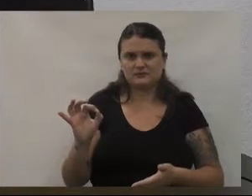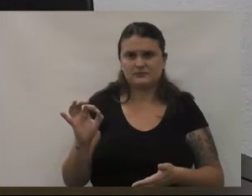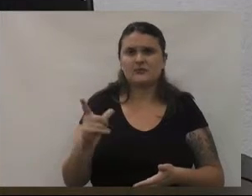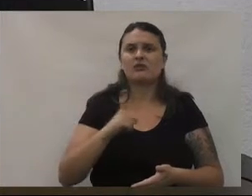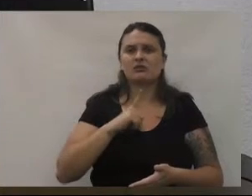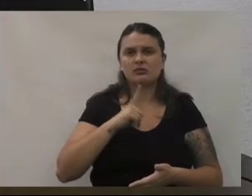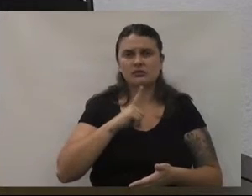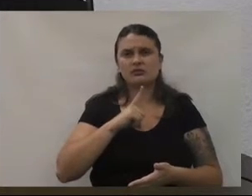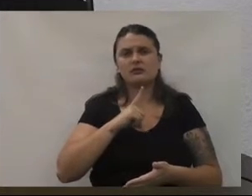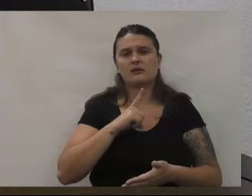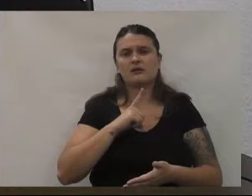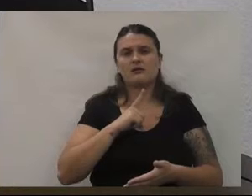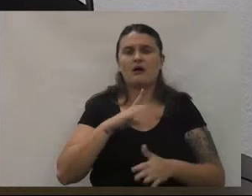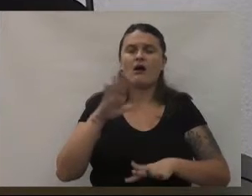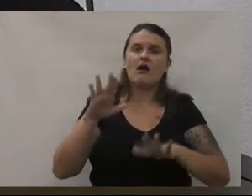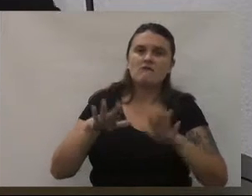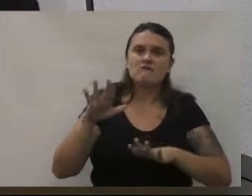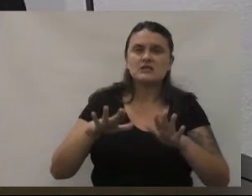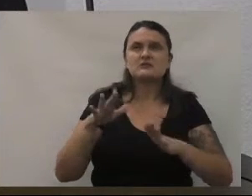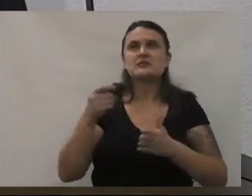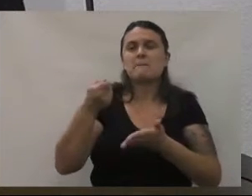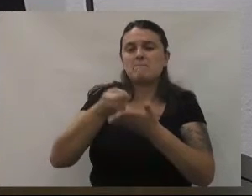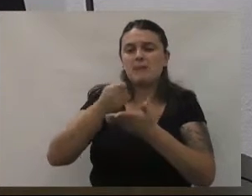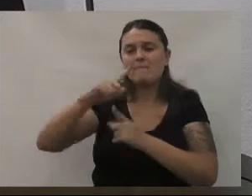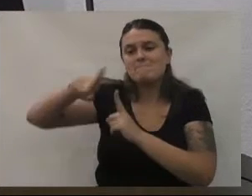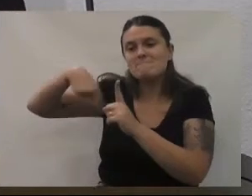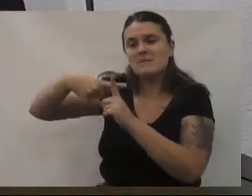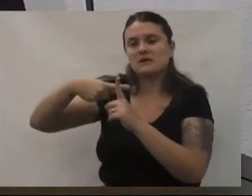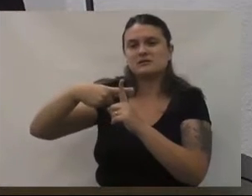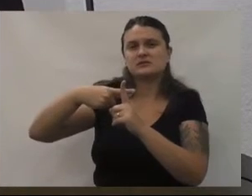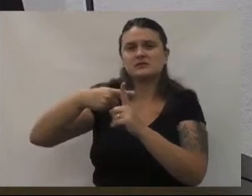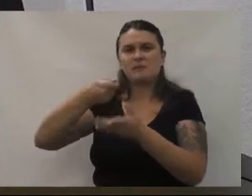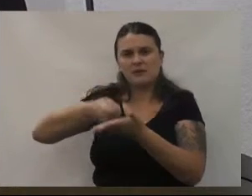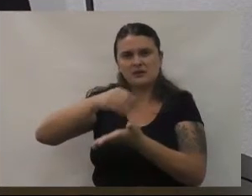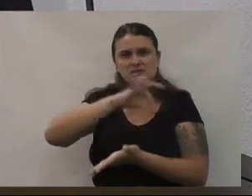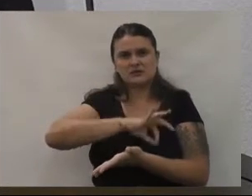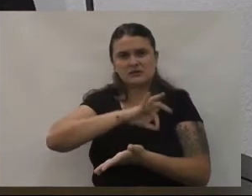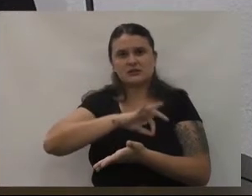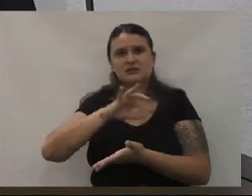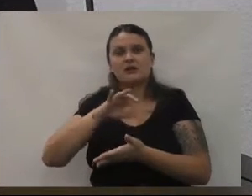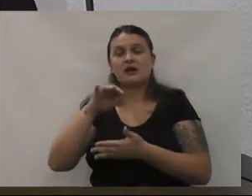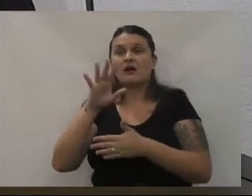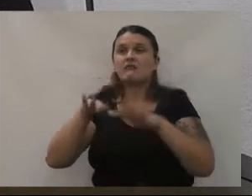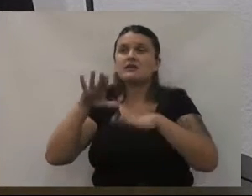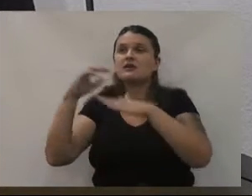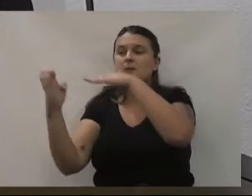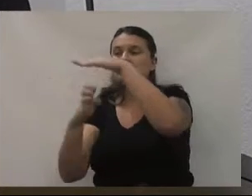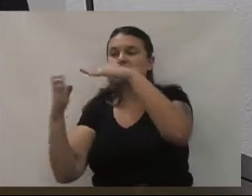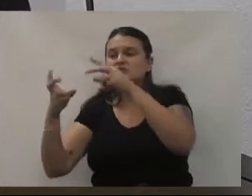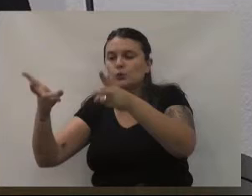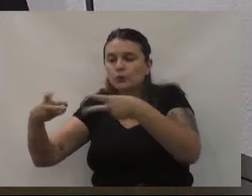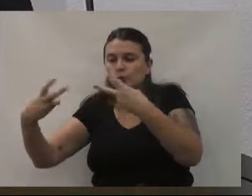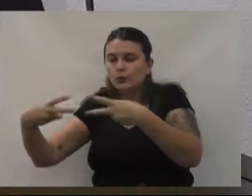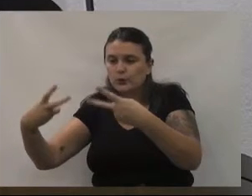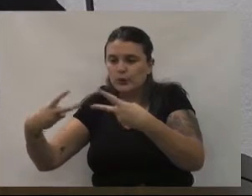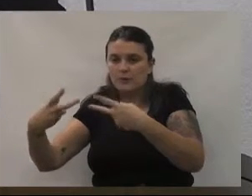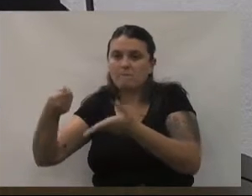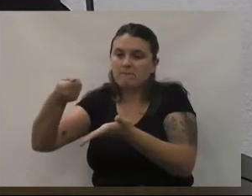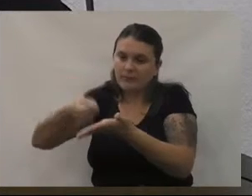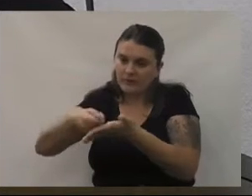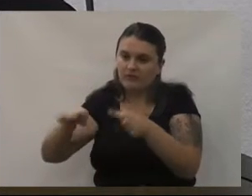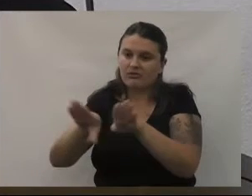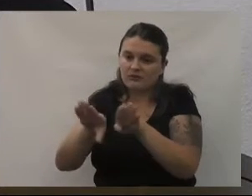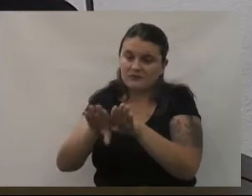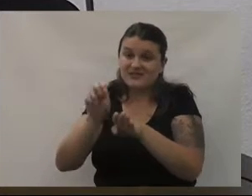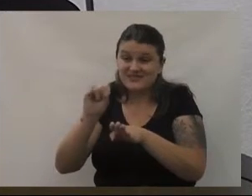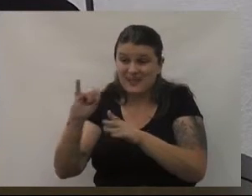Daí tem incidente sobre a própria folha de pagamento, é sobre o faturamento das empresas. Então, as empresas pagam também sobre